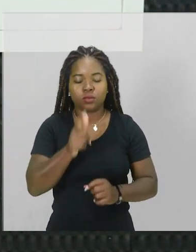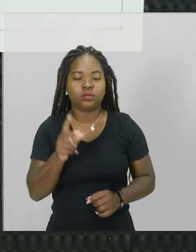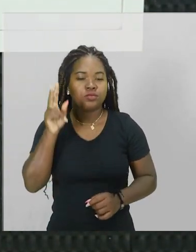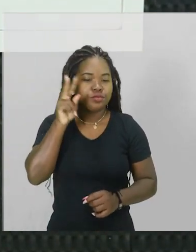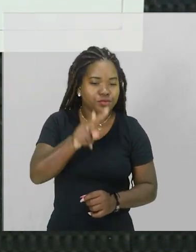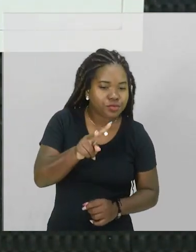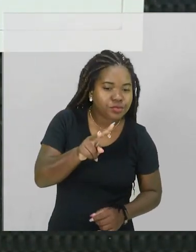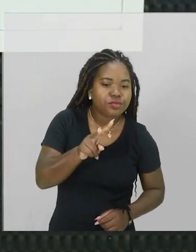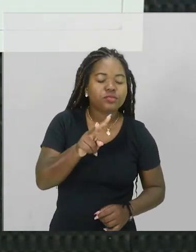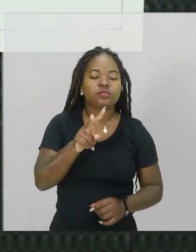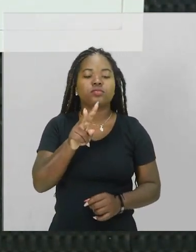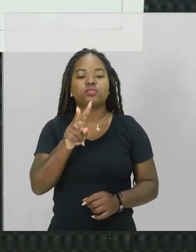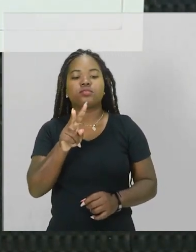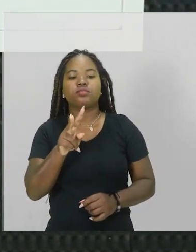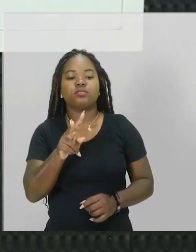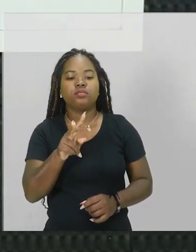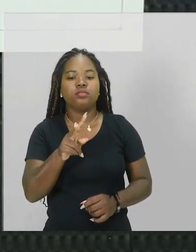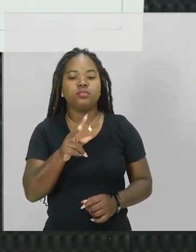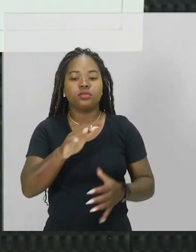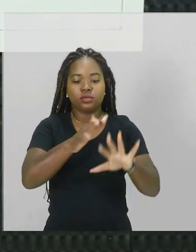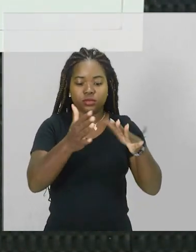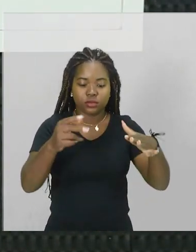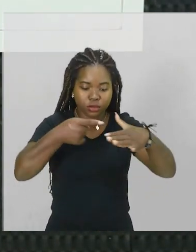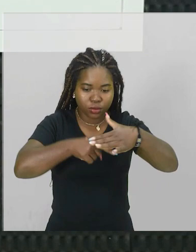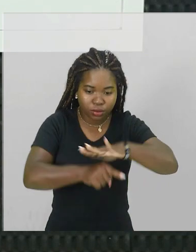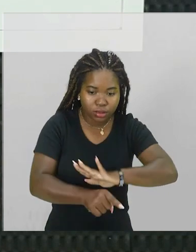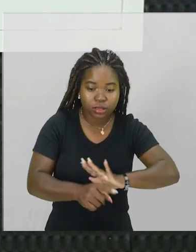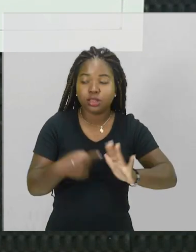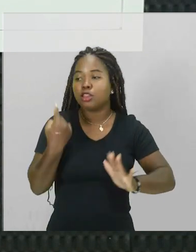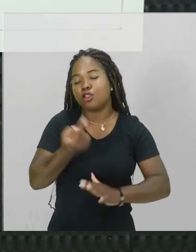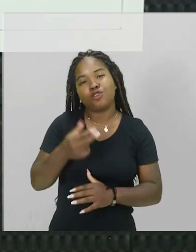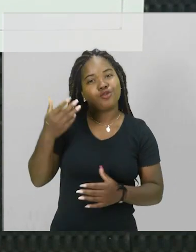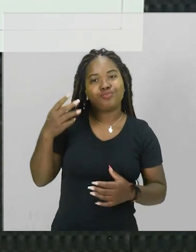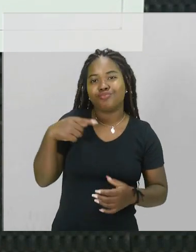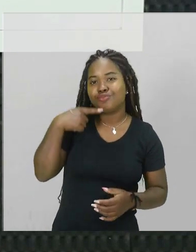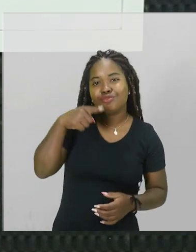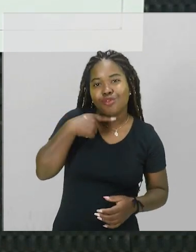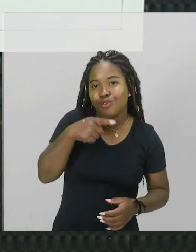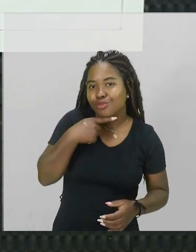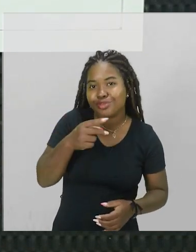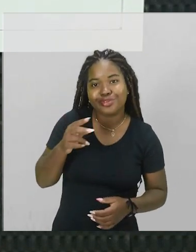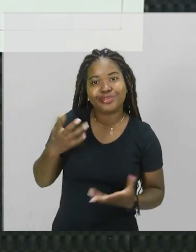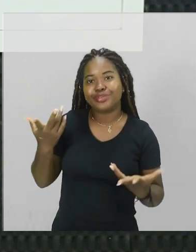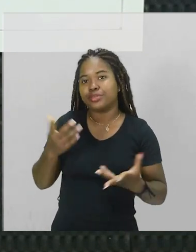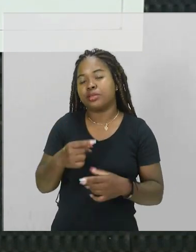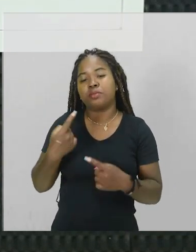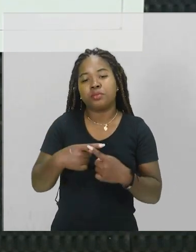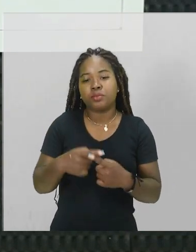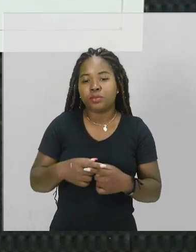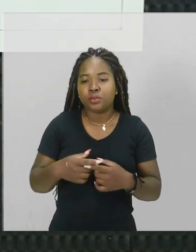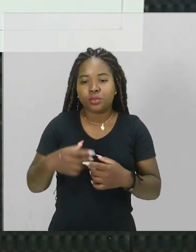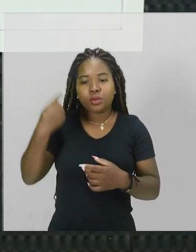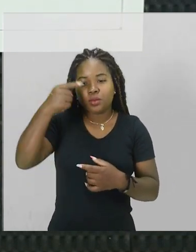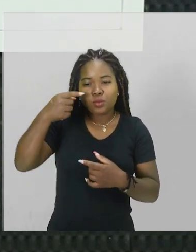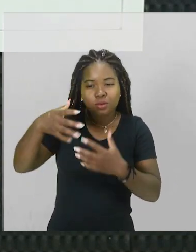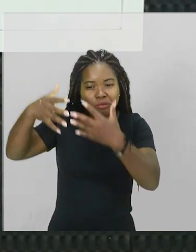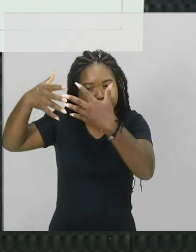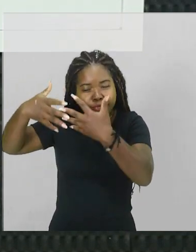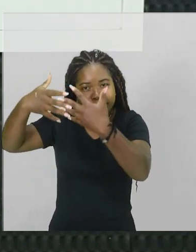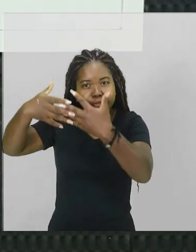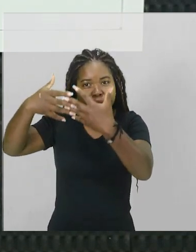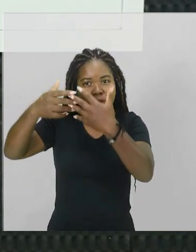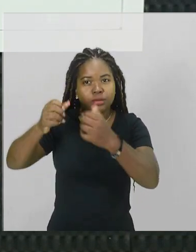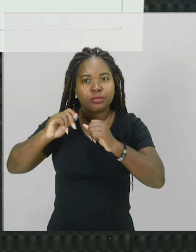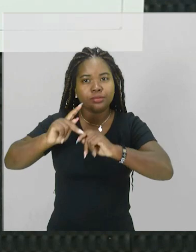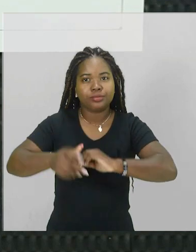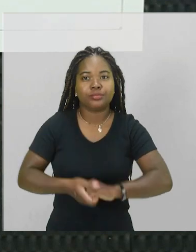enxergar, né, embaixo d'água, que é uma coisa que a gente não consegue fazer, né, justamente porque acaba irritando, né, os nossos